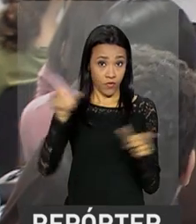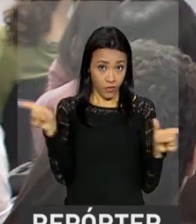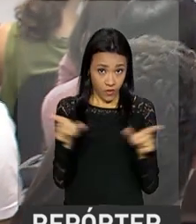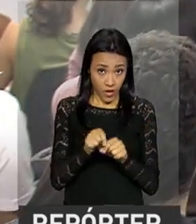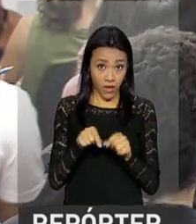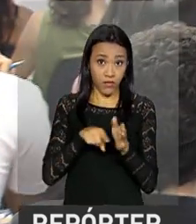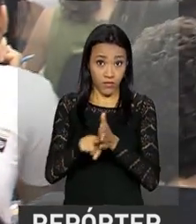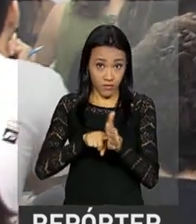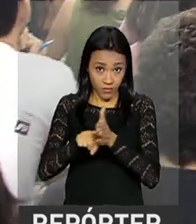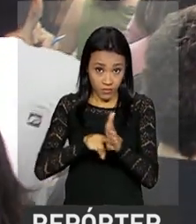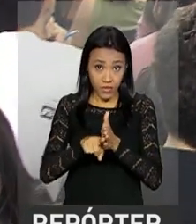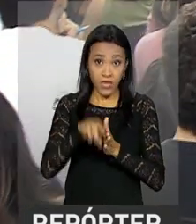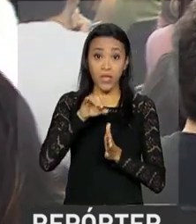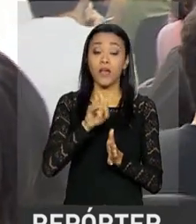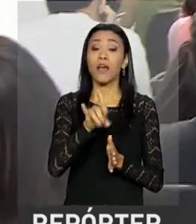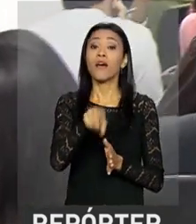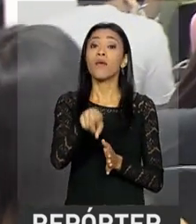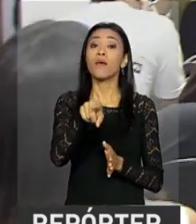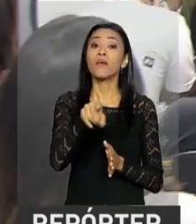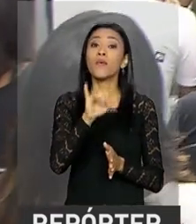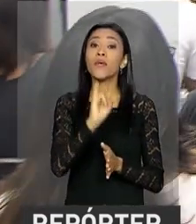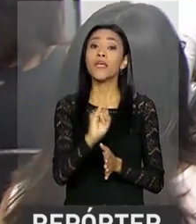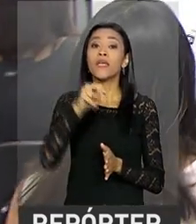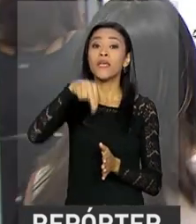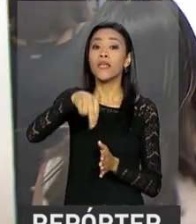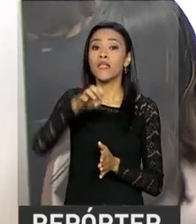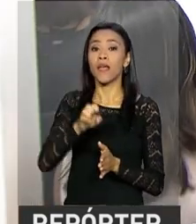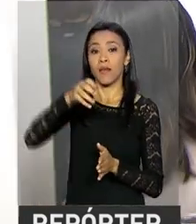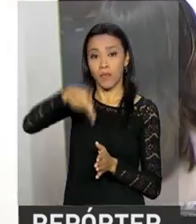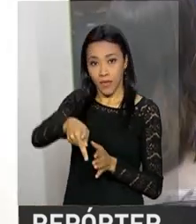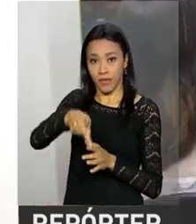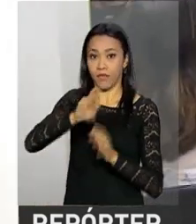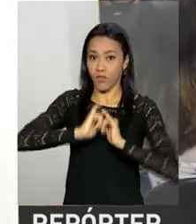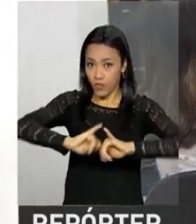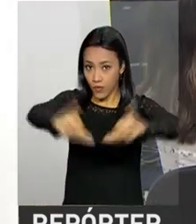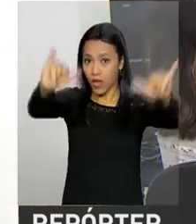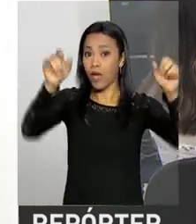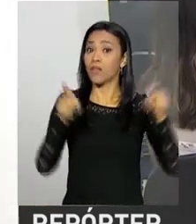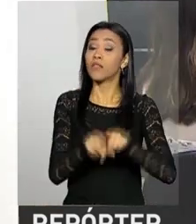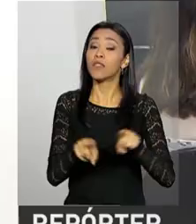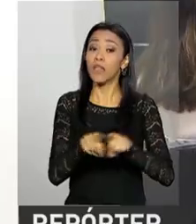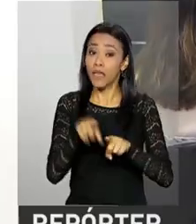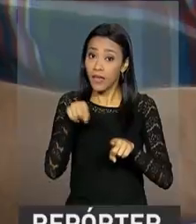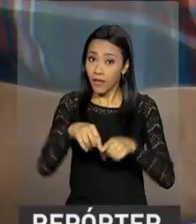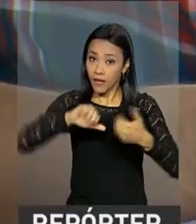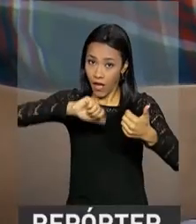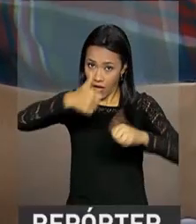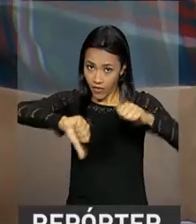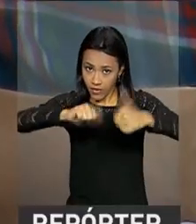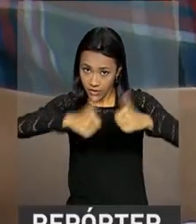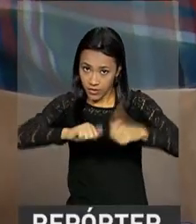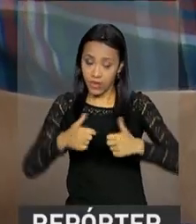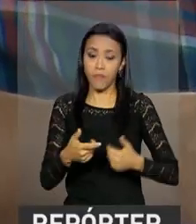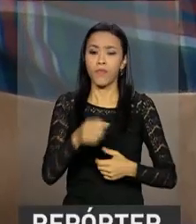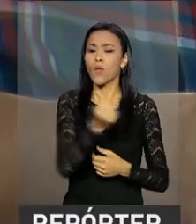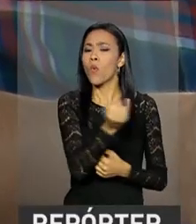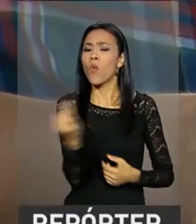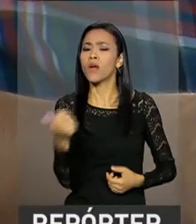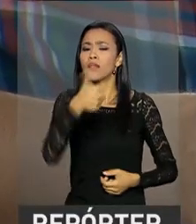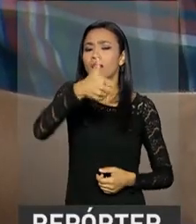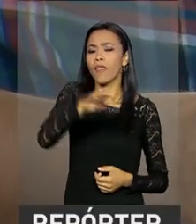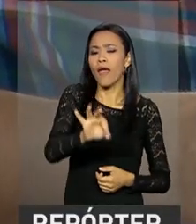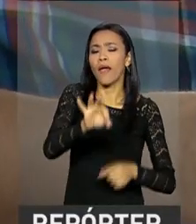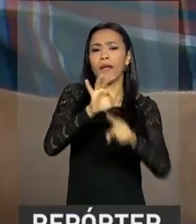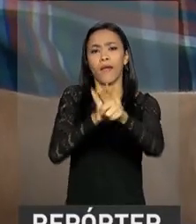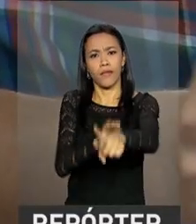e pesquisas educacionais Anísio Teixeira Inep órgão do Ministério da Educação que realiza a prova composta por 10 questões de